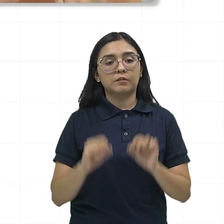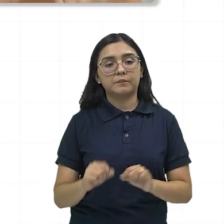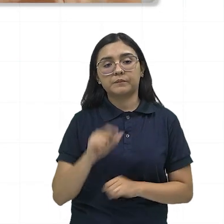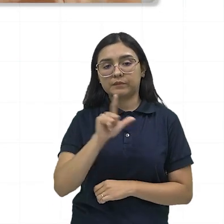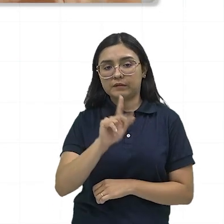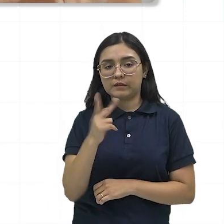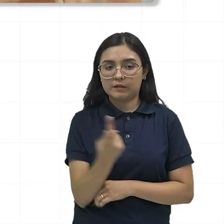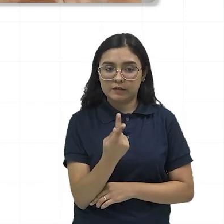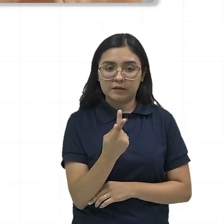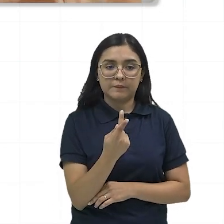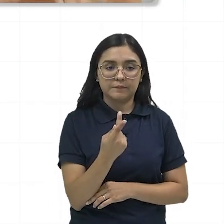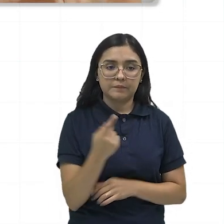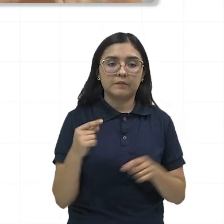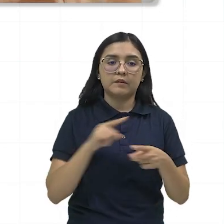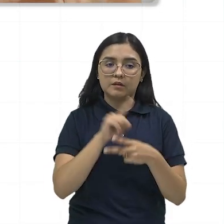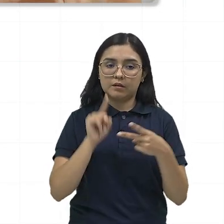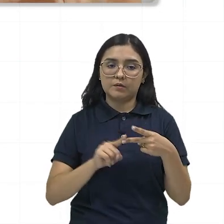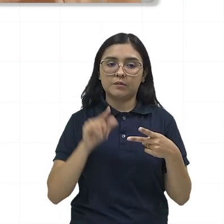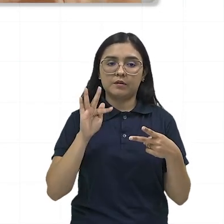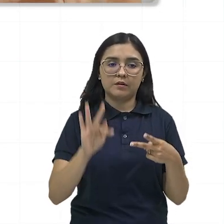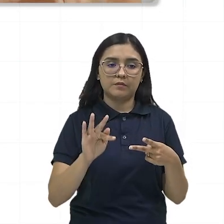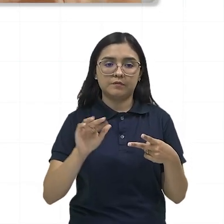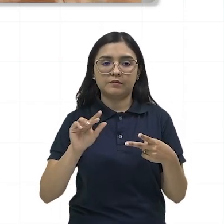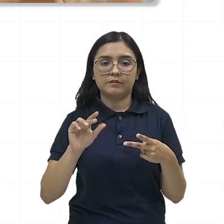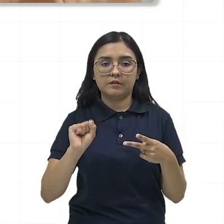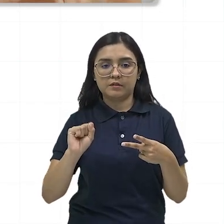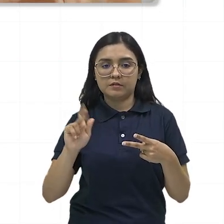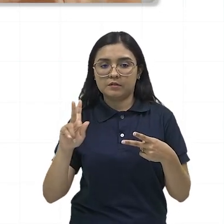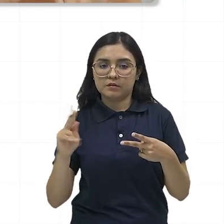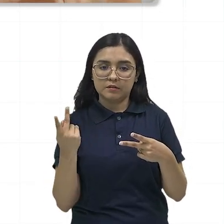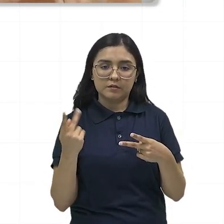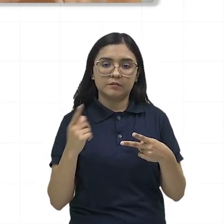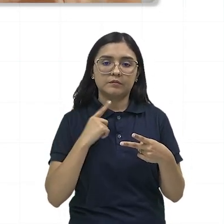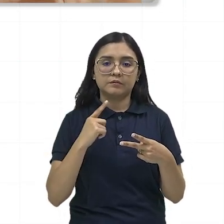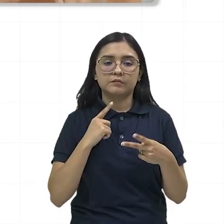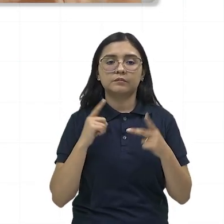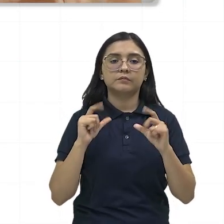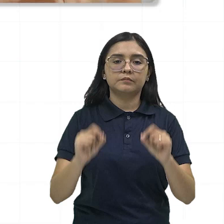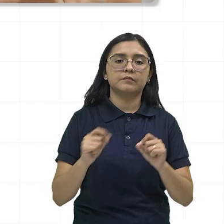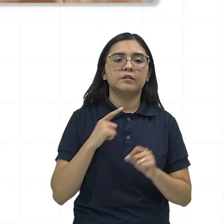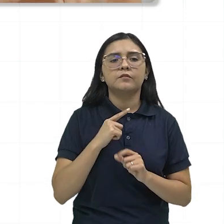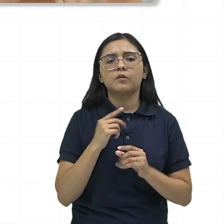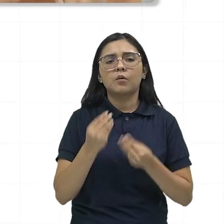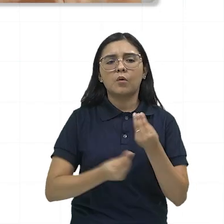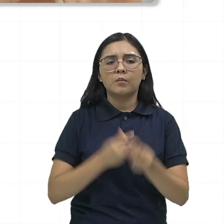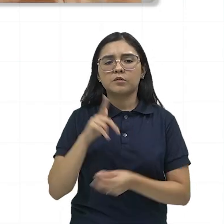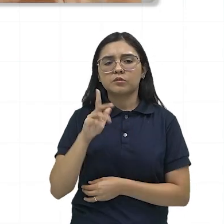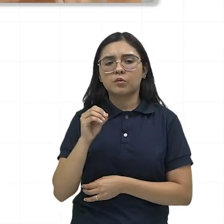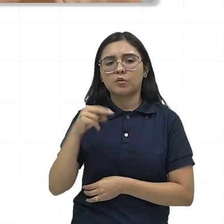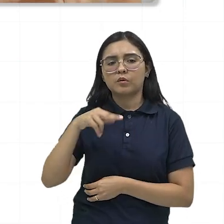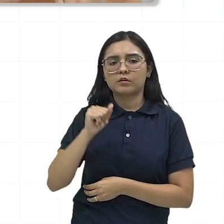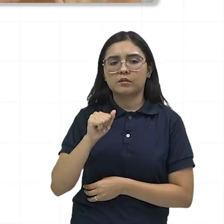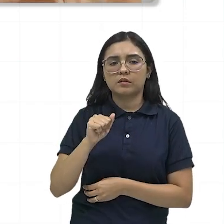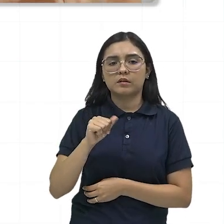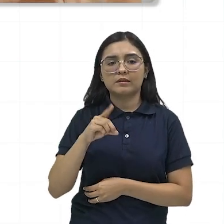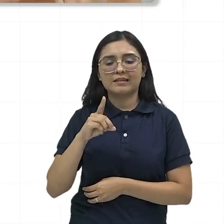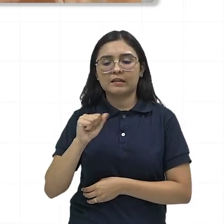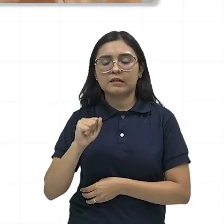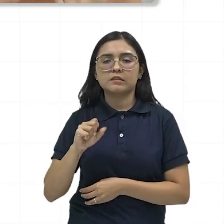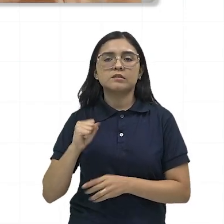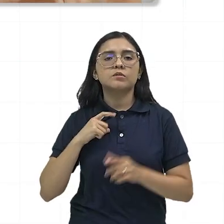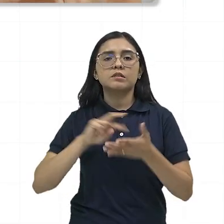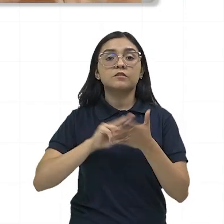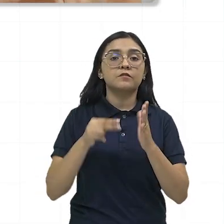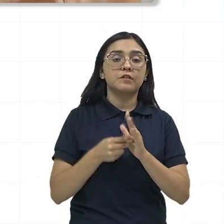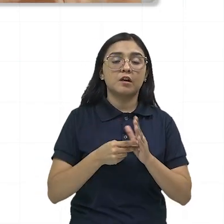o LH e o FSH, eles vão agir sobre as gônadas. O que são as gônadas? São os testículos, no